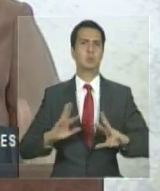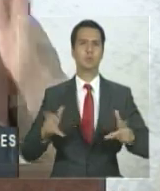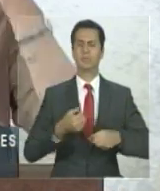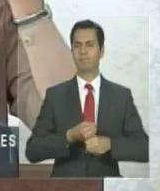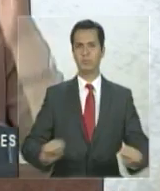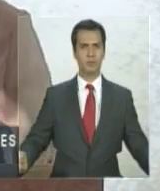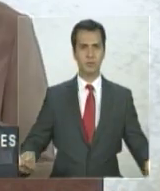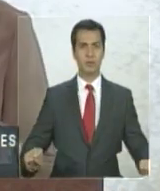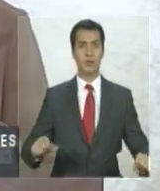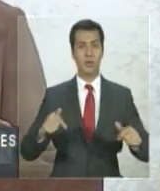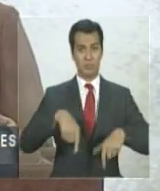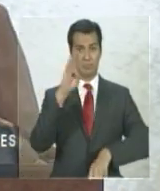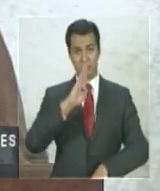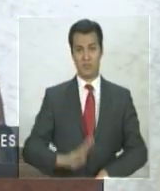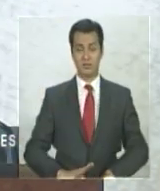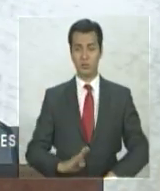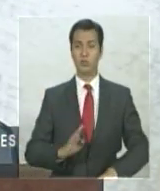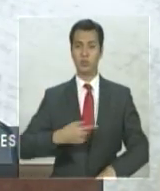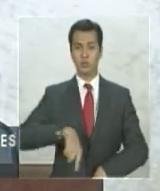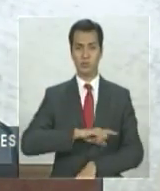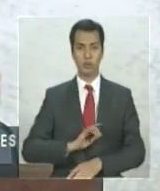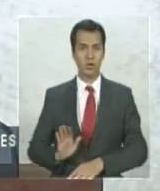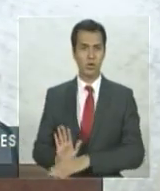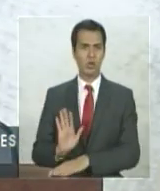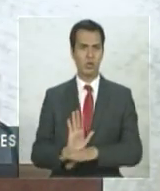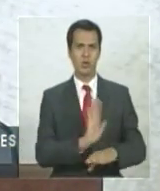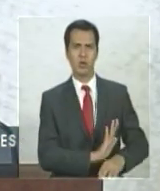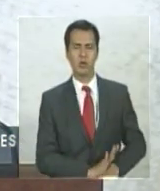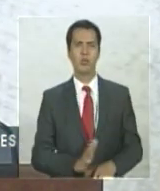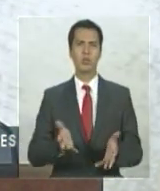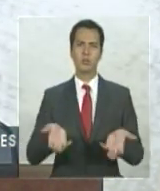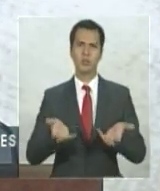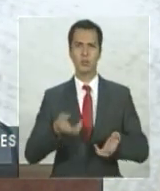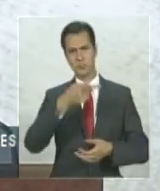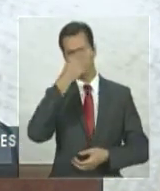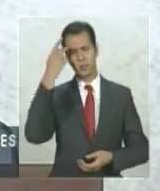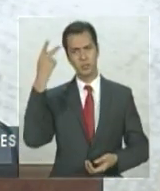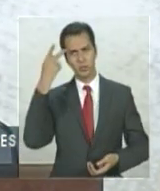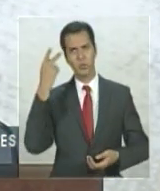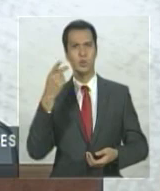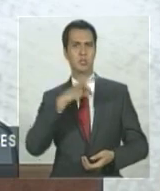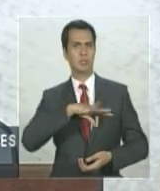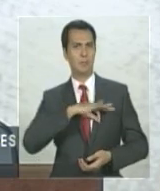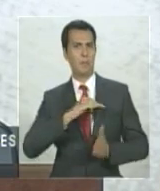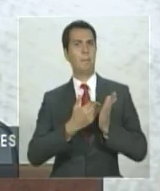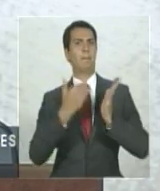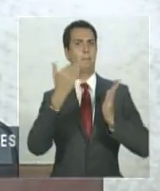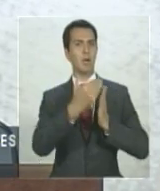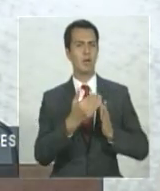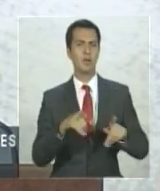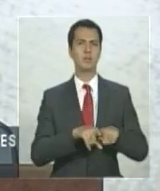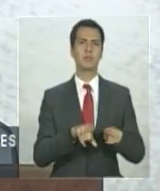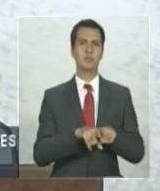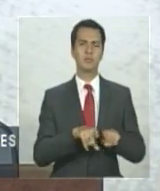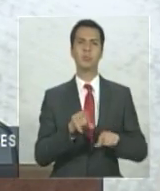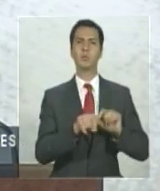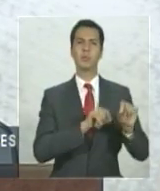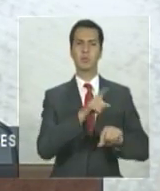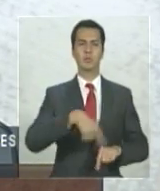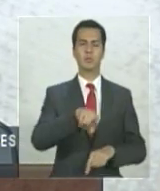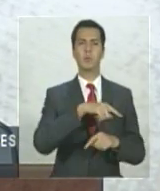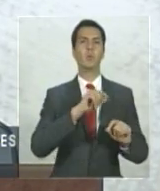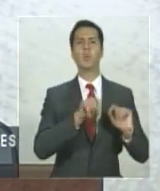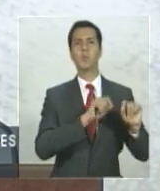melhorar o seu perfil de renda, né, o seu perfil de necessidades, e, portanto, o nosso